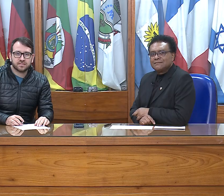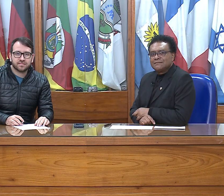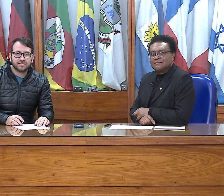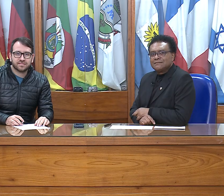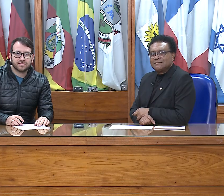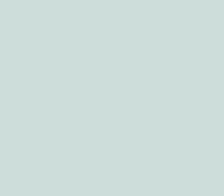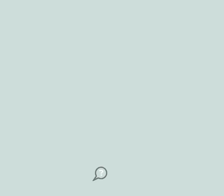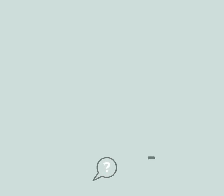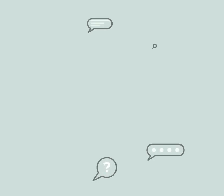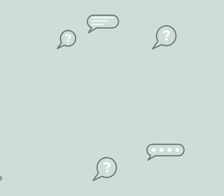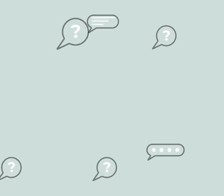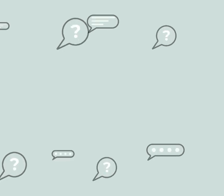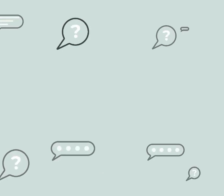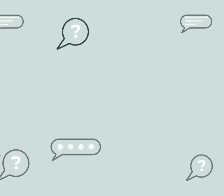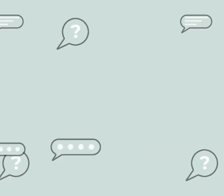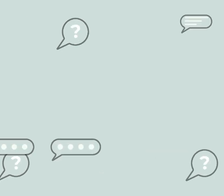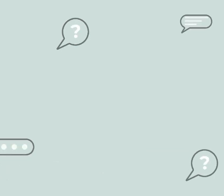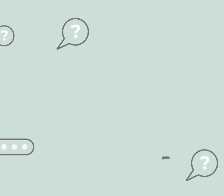voltamos